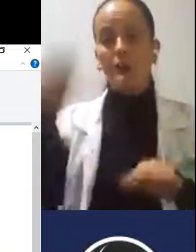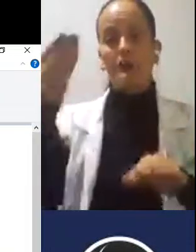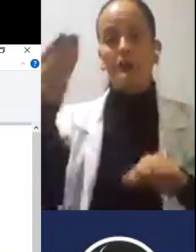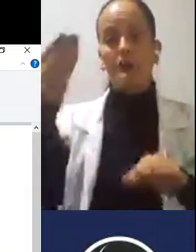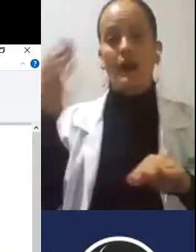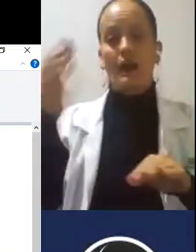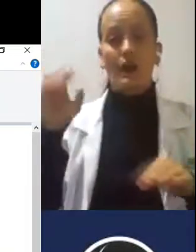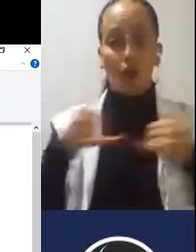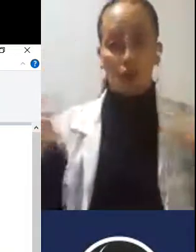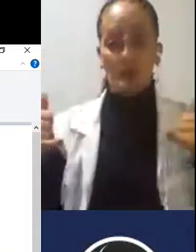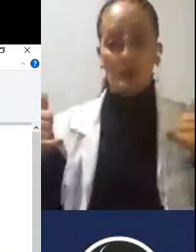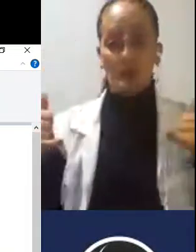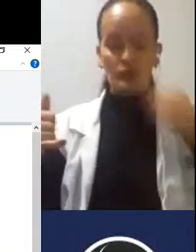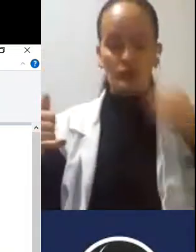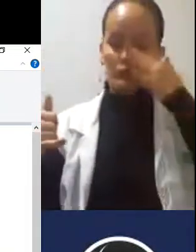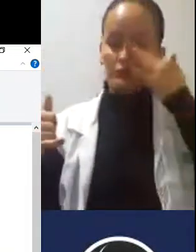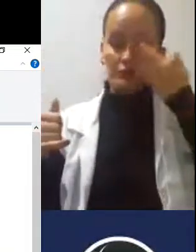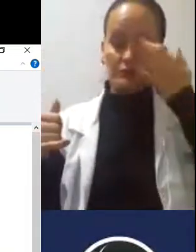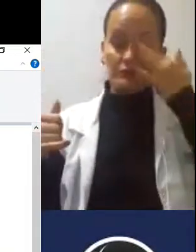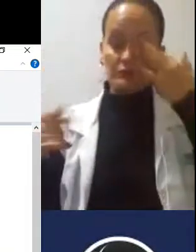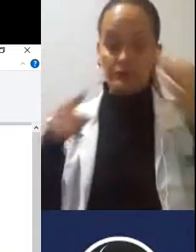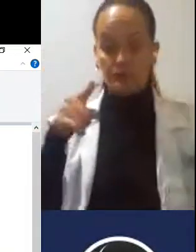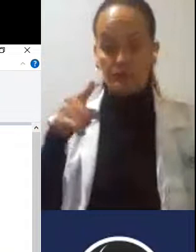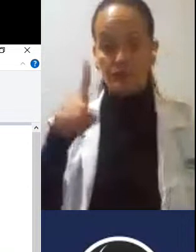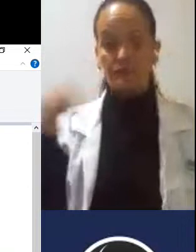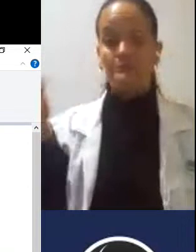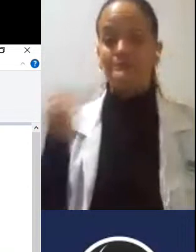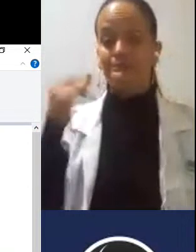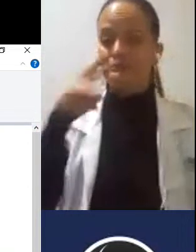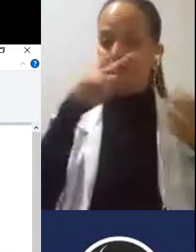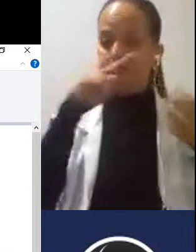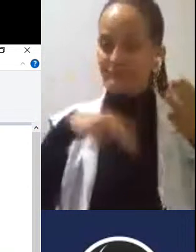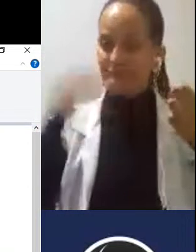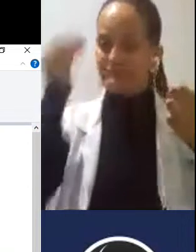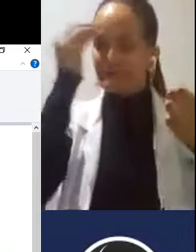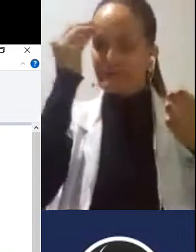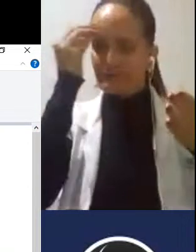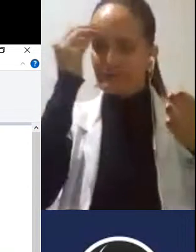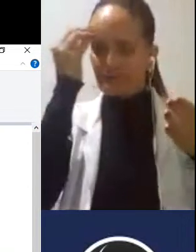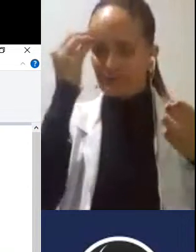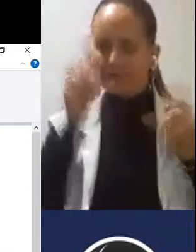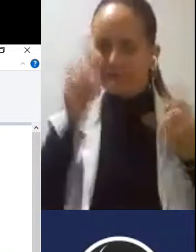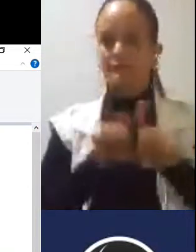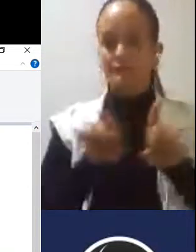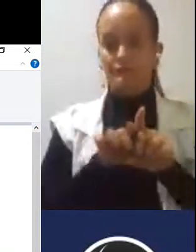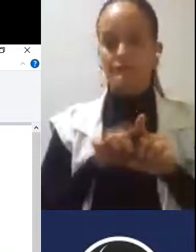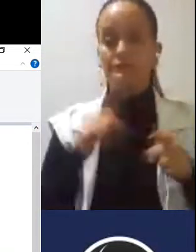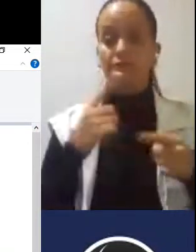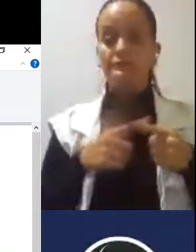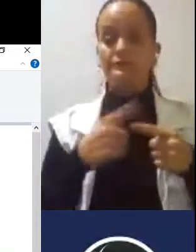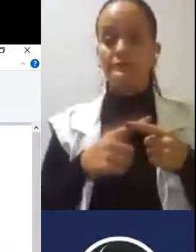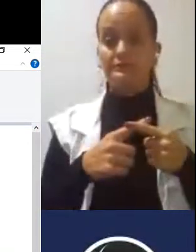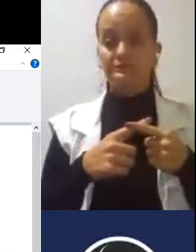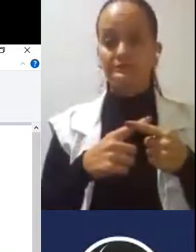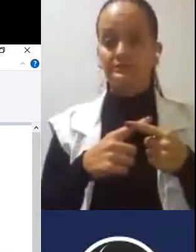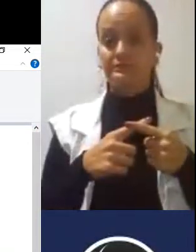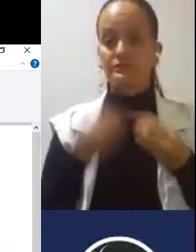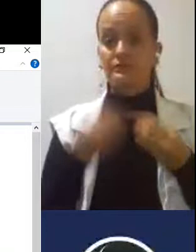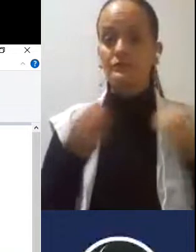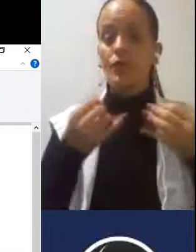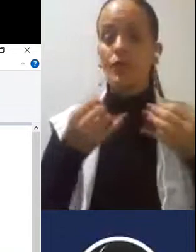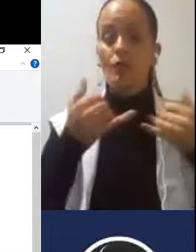Então, isso aqui é importante justamente para vocês entenderem a questão da distribuição de energia, né? Então, por